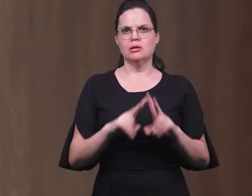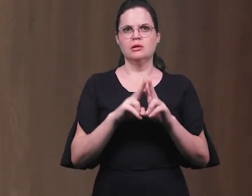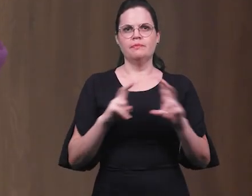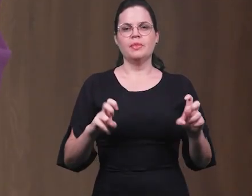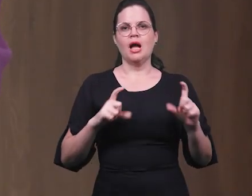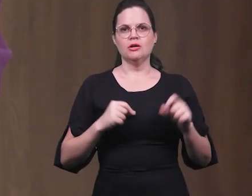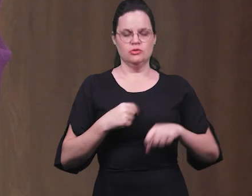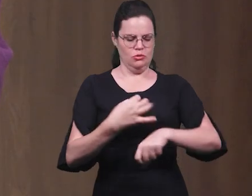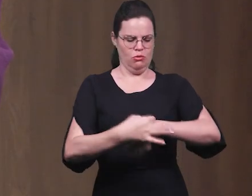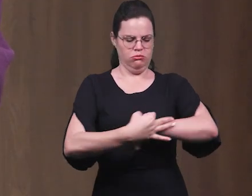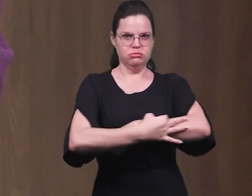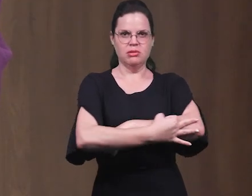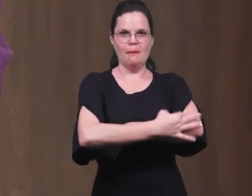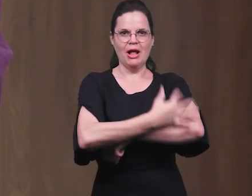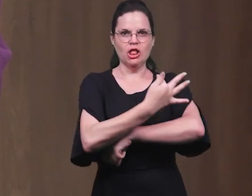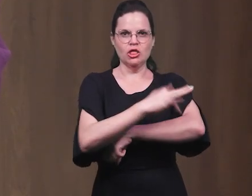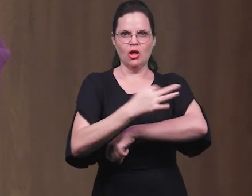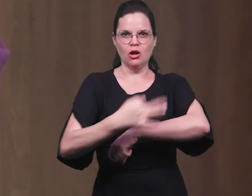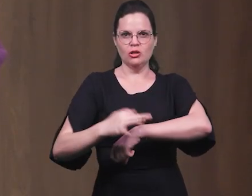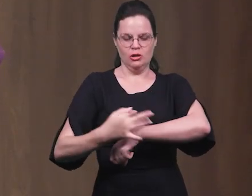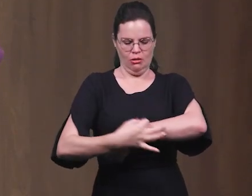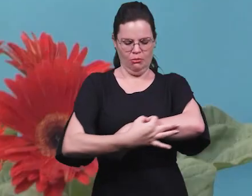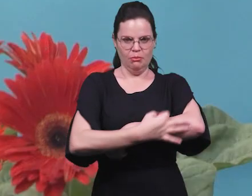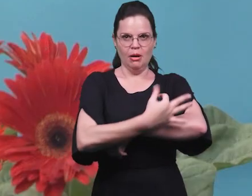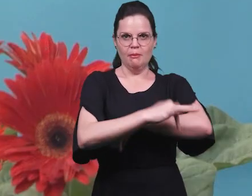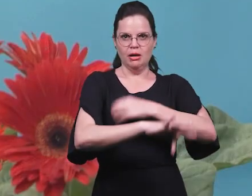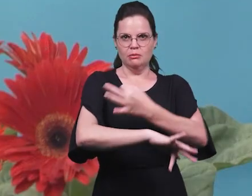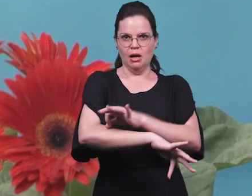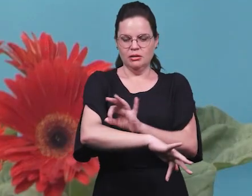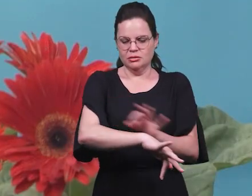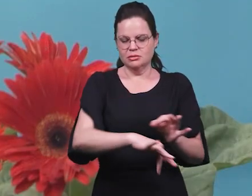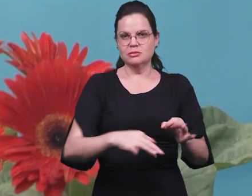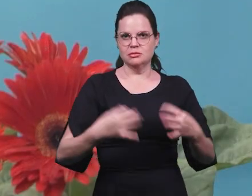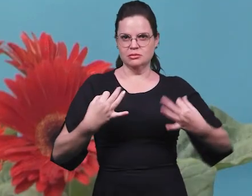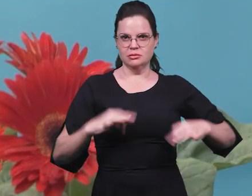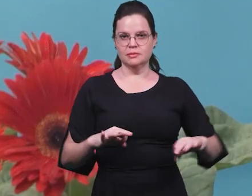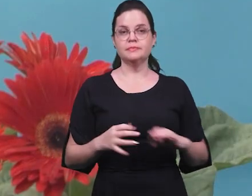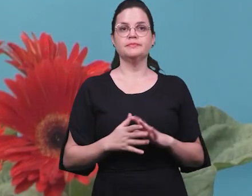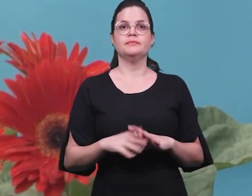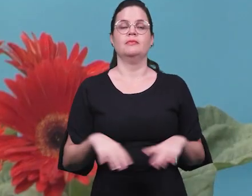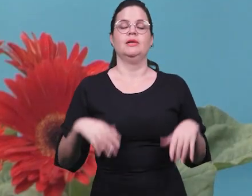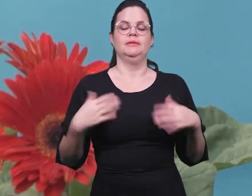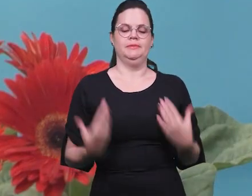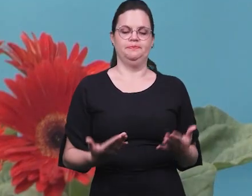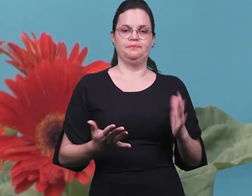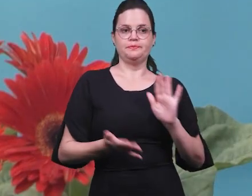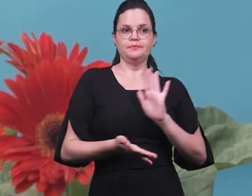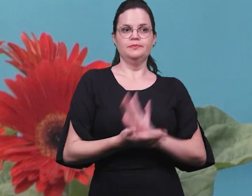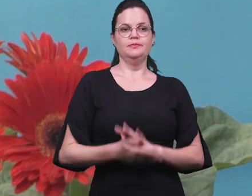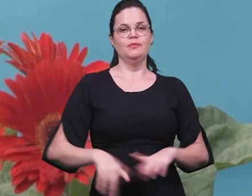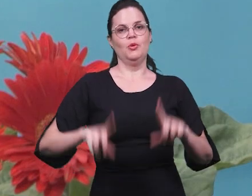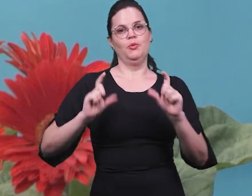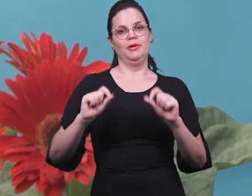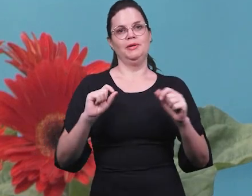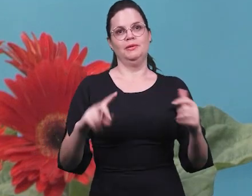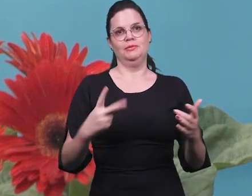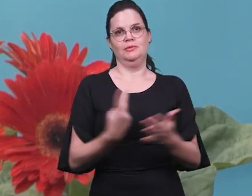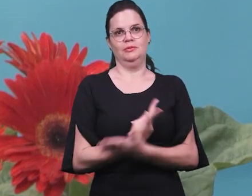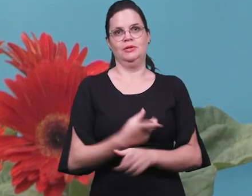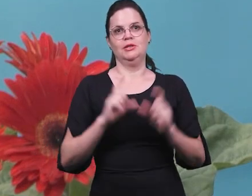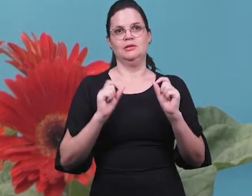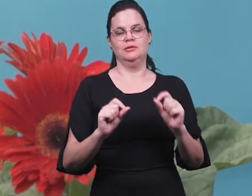de feridas da pele, não é isso? Então, o que acontece? Uma das complicações